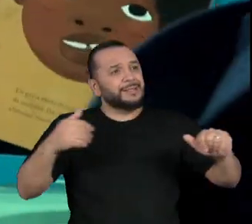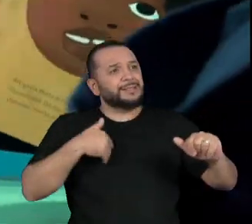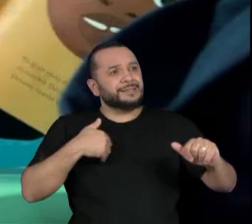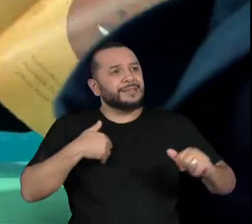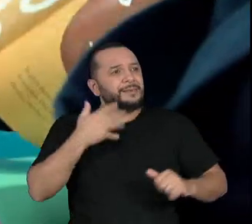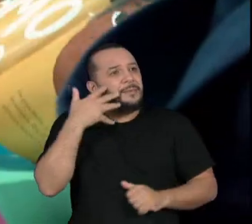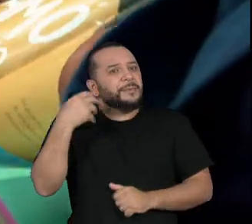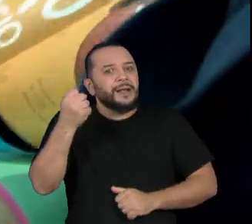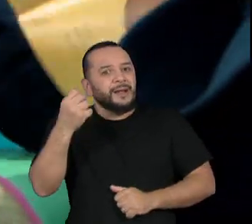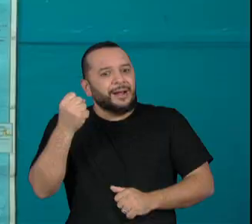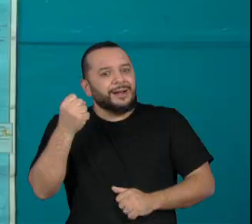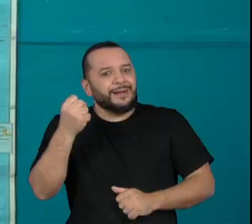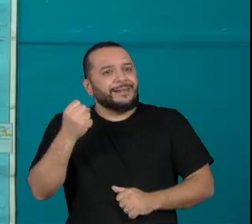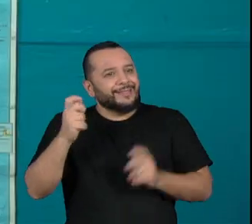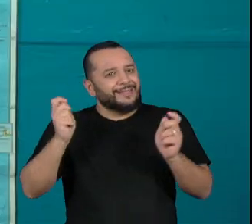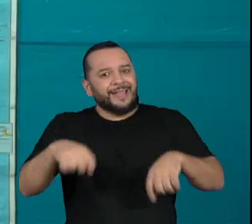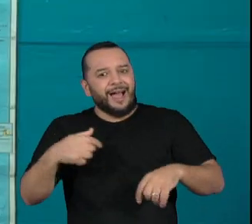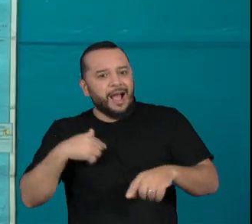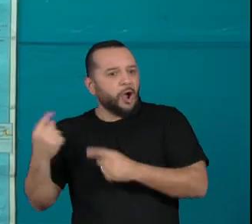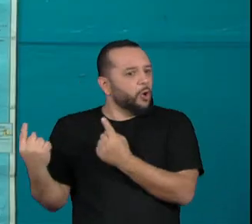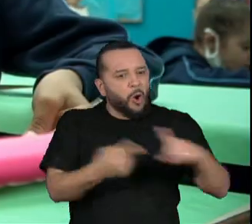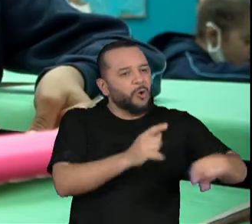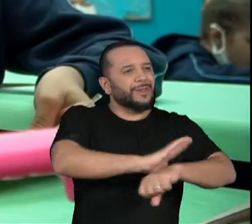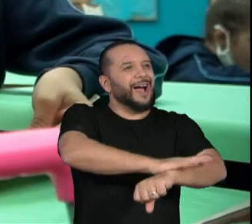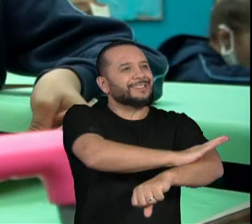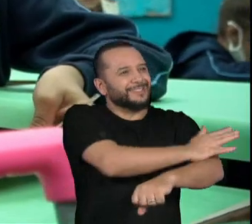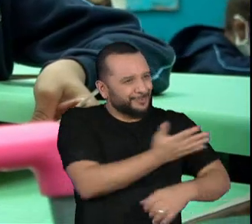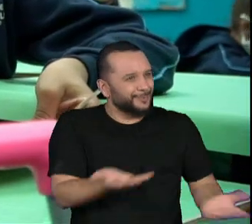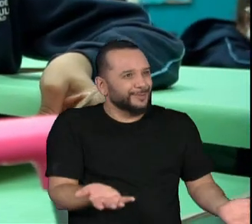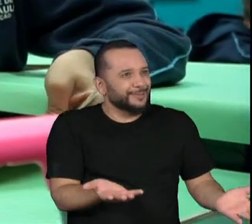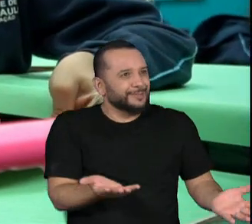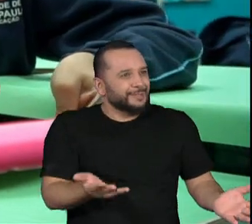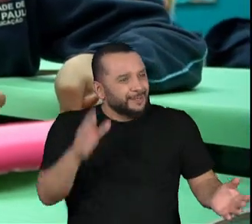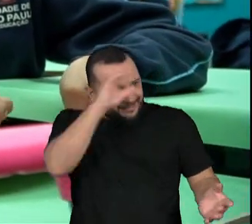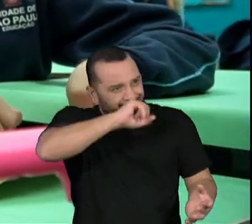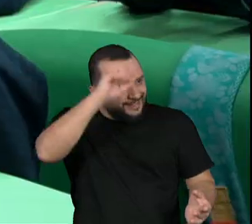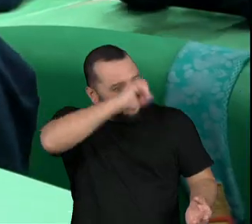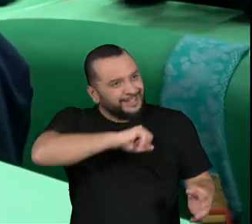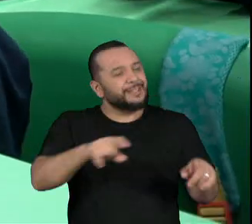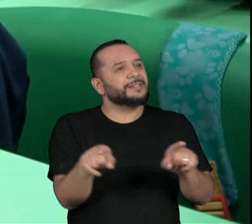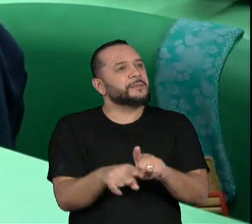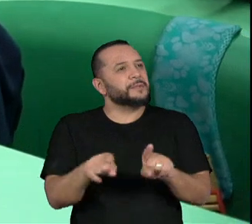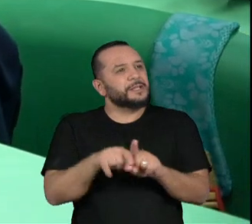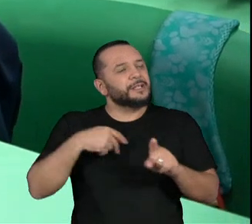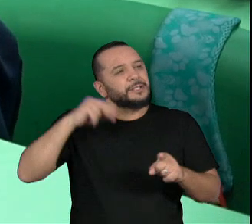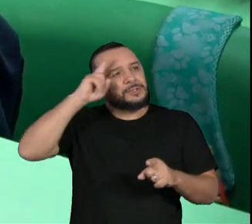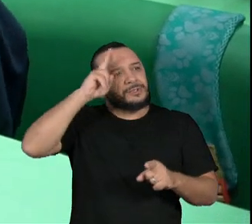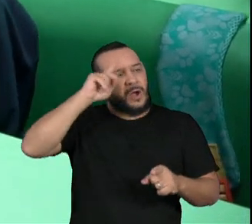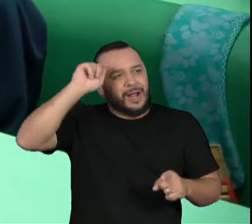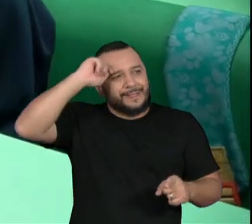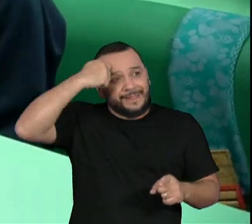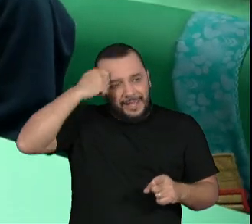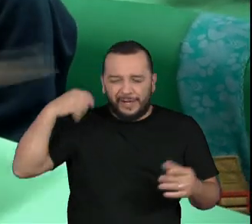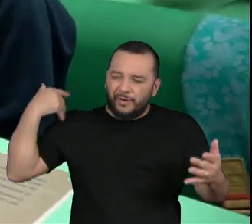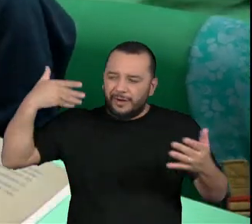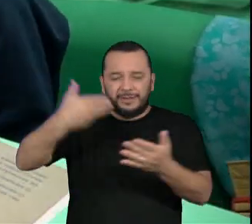se posicionar contra o racismo. E também de entender que essa origem negra, ela tá na sua família, nos seus amigos.